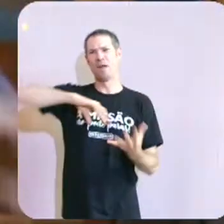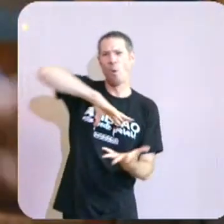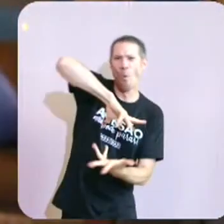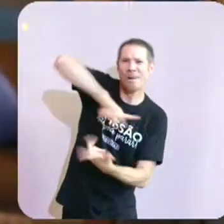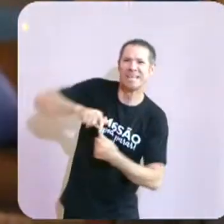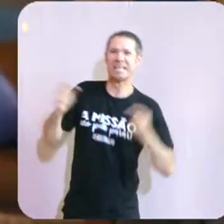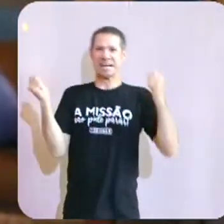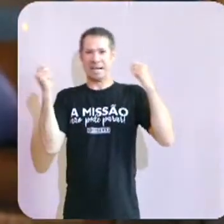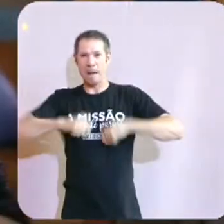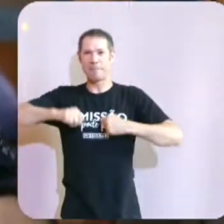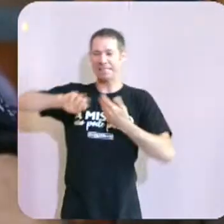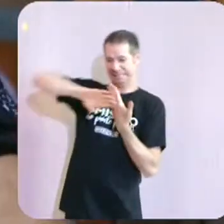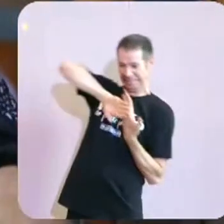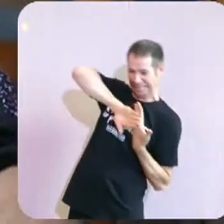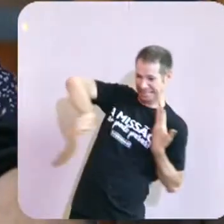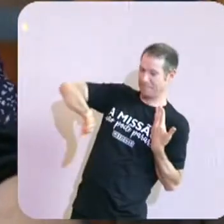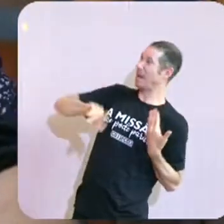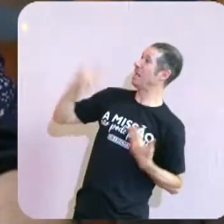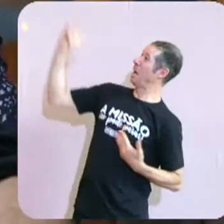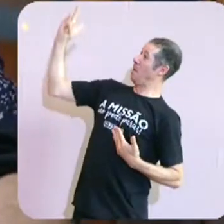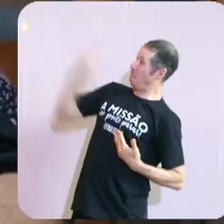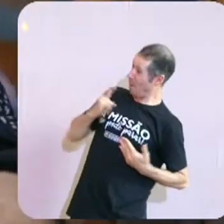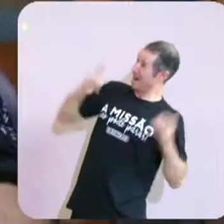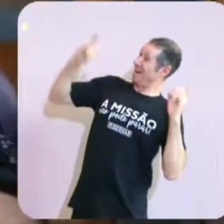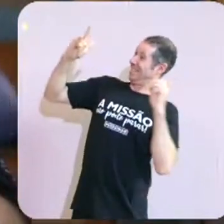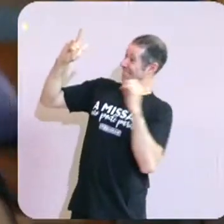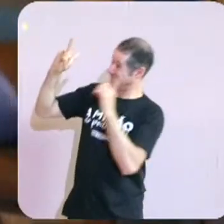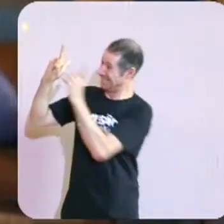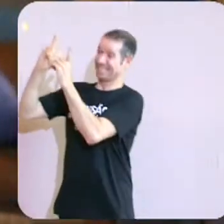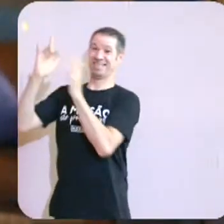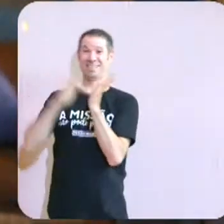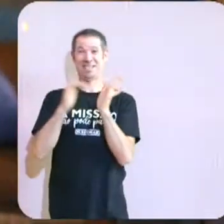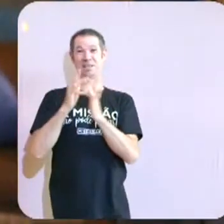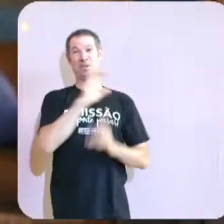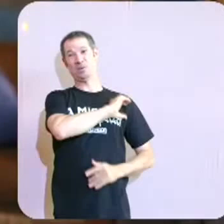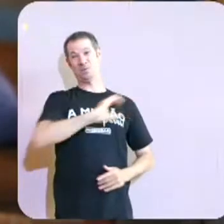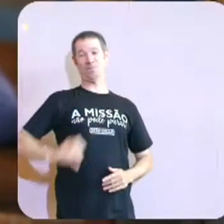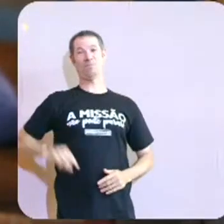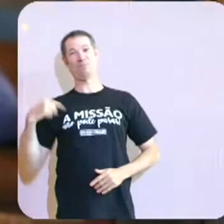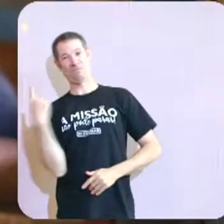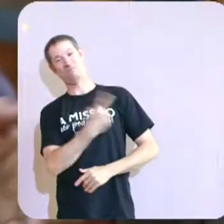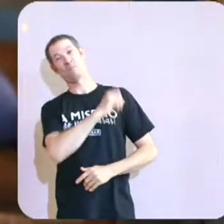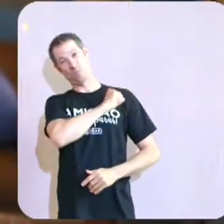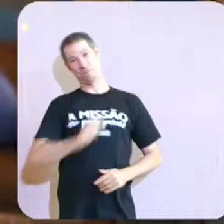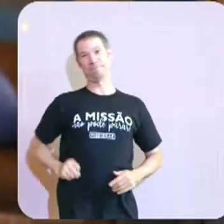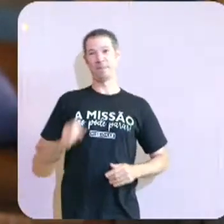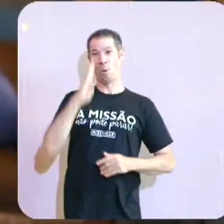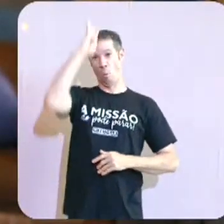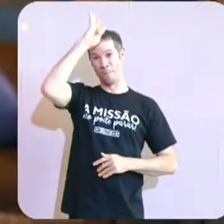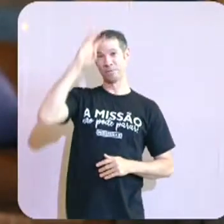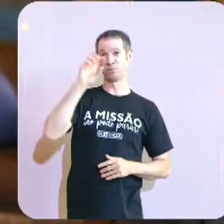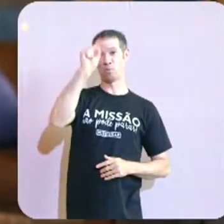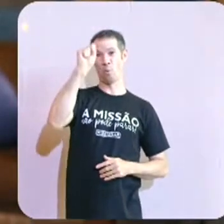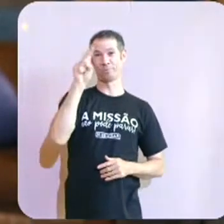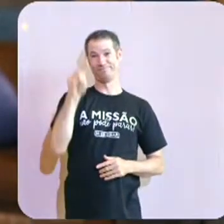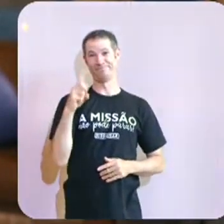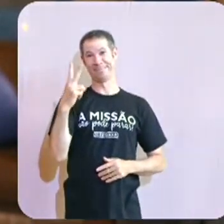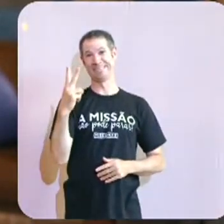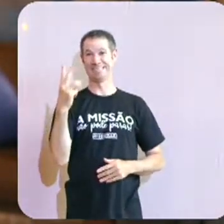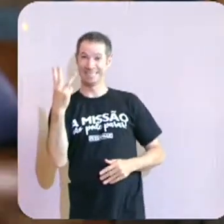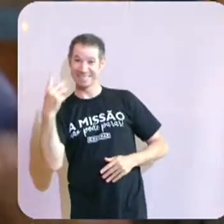será capaz de nos separar do amor de Deus que está em Cristo Jesus, o nosso Senhor. Romanos 8, de 37 a